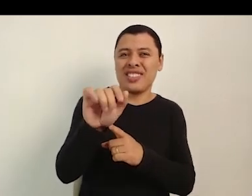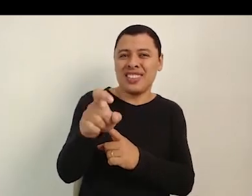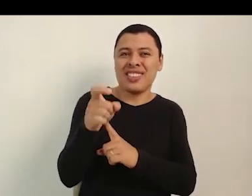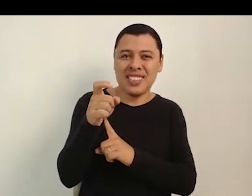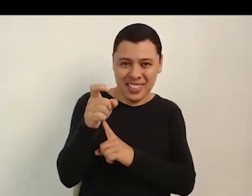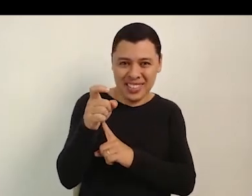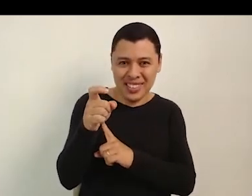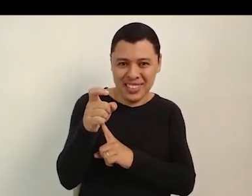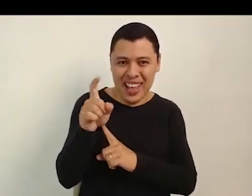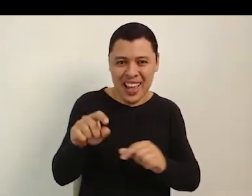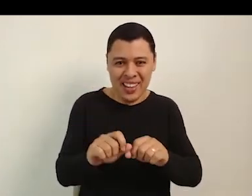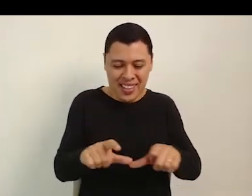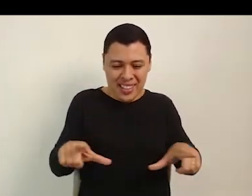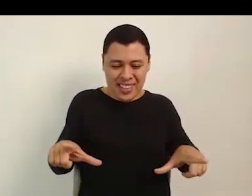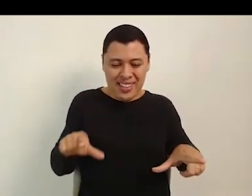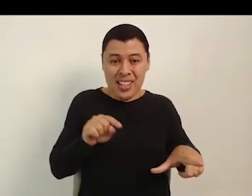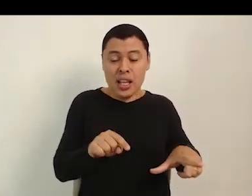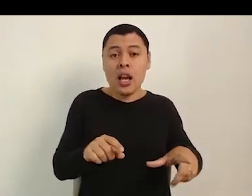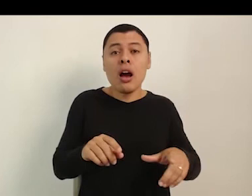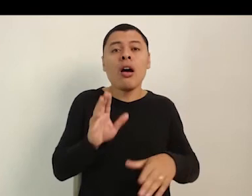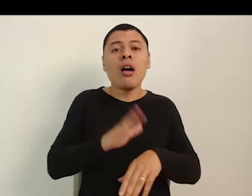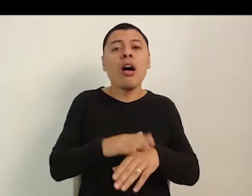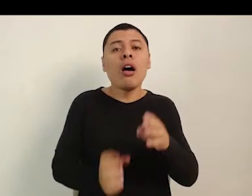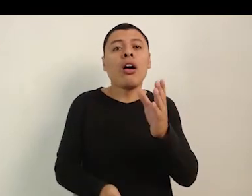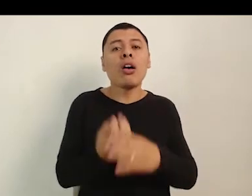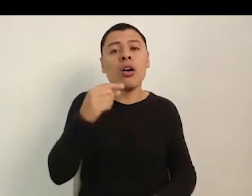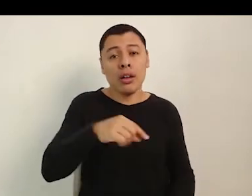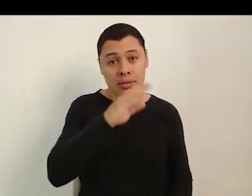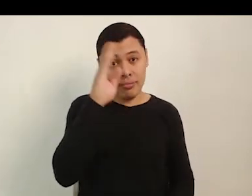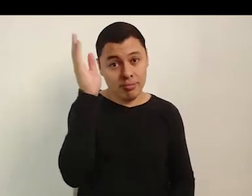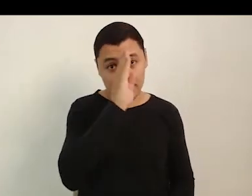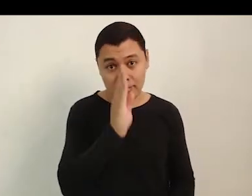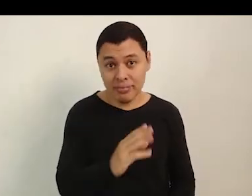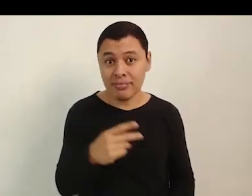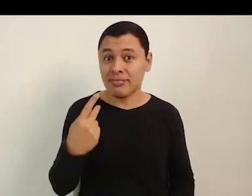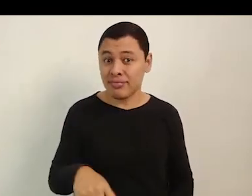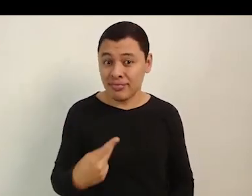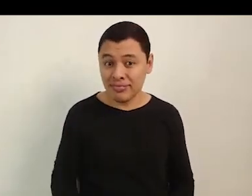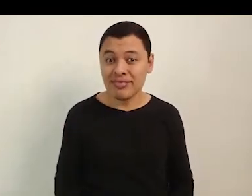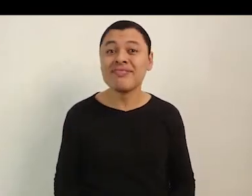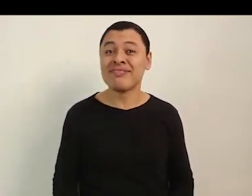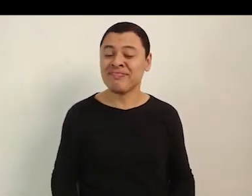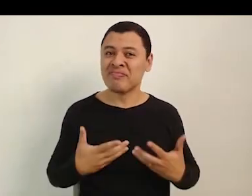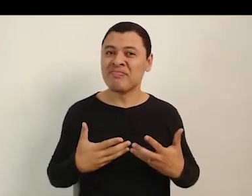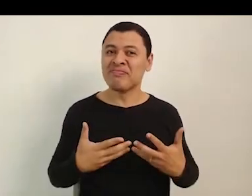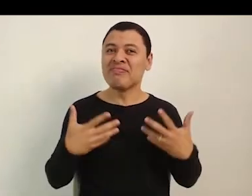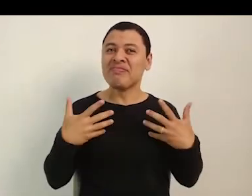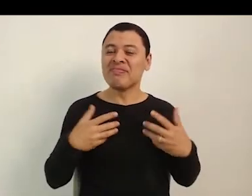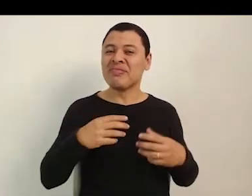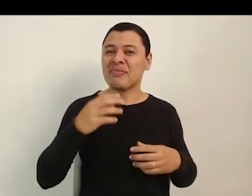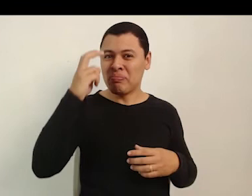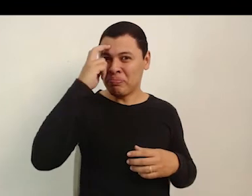esse tecladinho personalizado, ele foi feito aqui no Brasil. É uma tecnologia nacional, ou seja, a gente dá mais orgulho ainda, vamos dizer